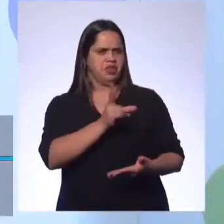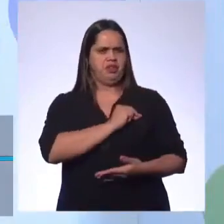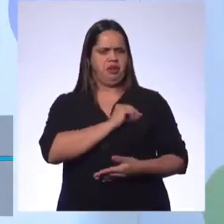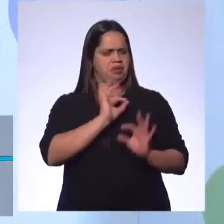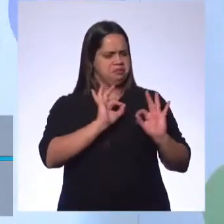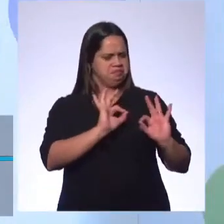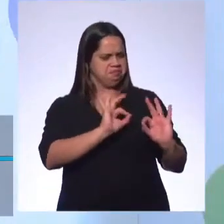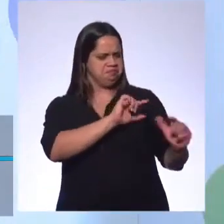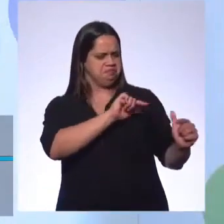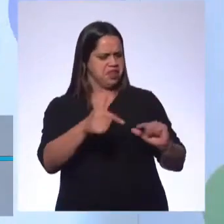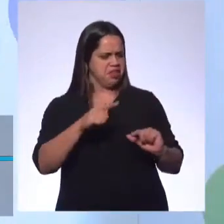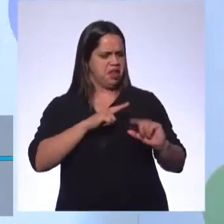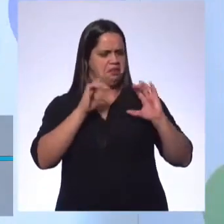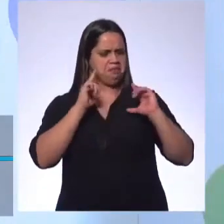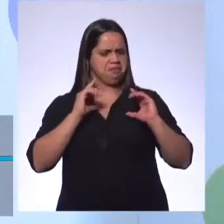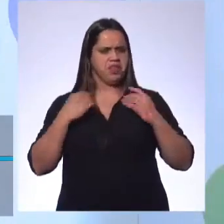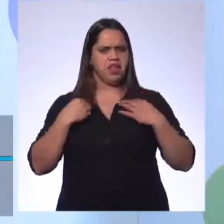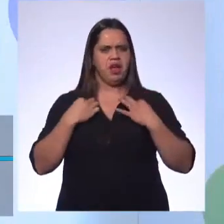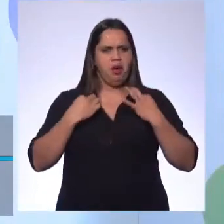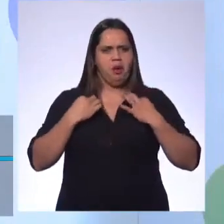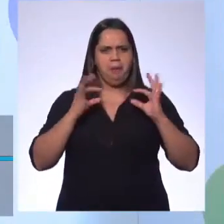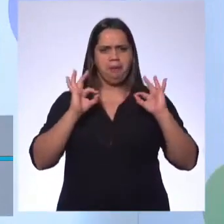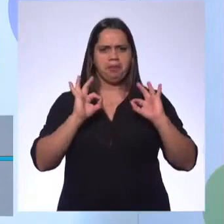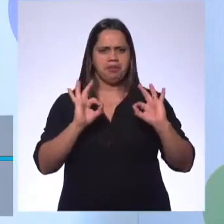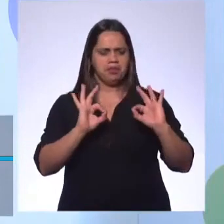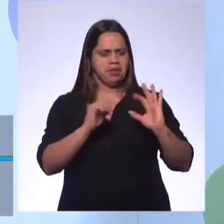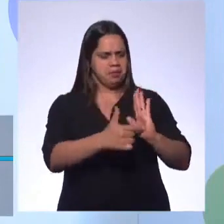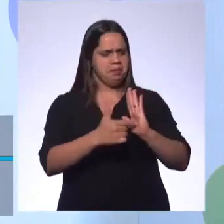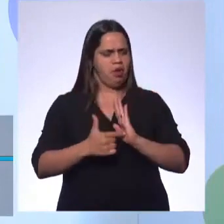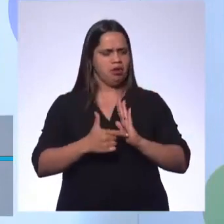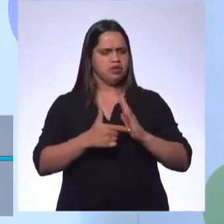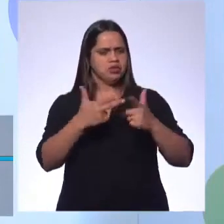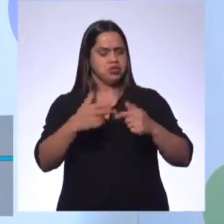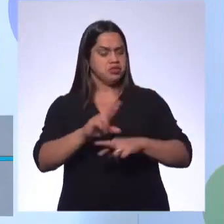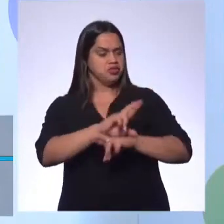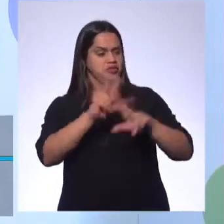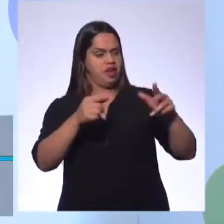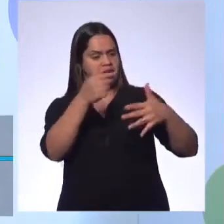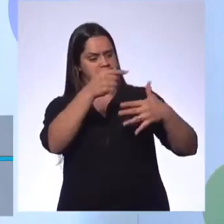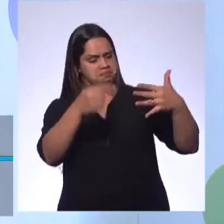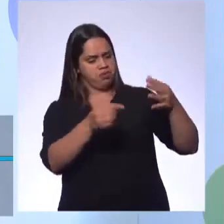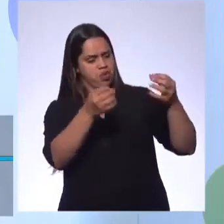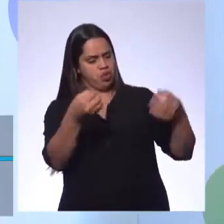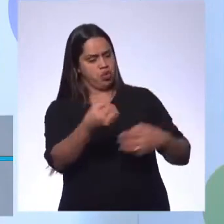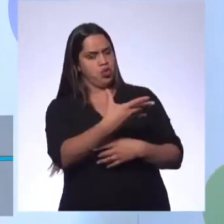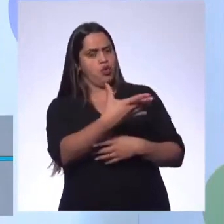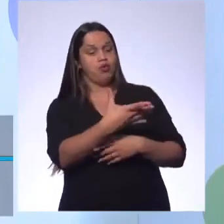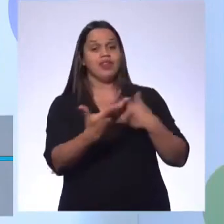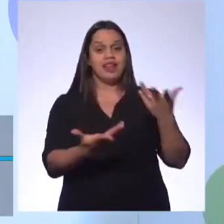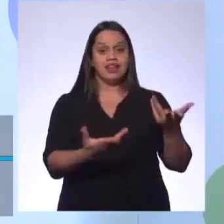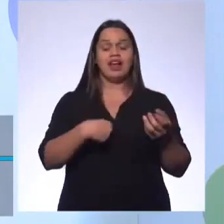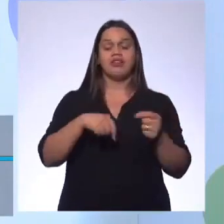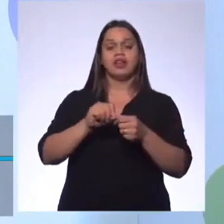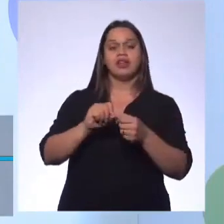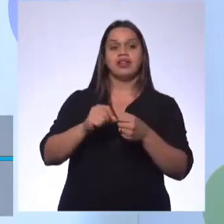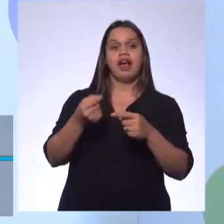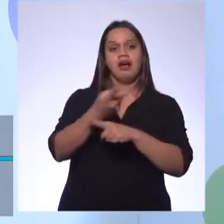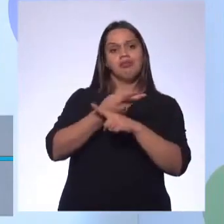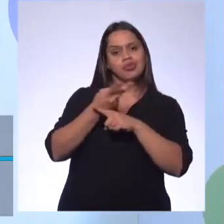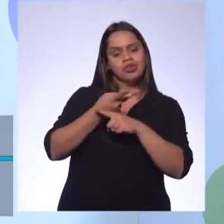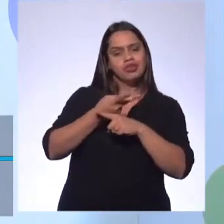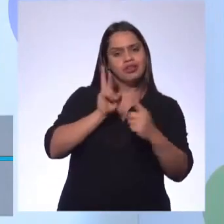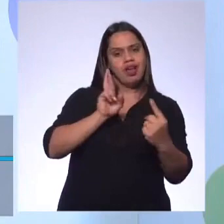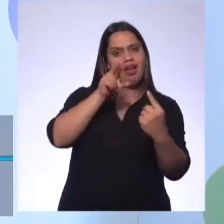moderna, tem estilo, traz elementos novos. Né? Eles estão buscando, dentro desses